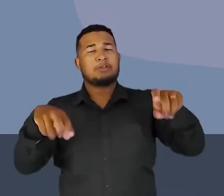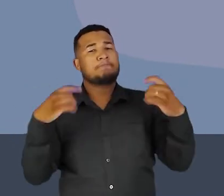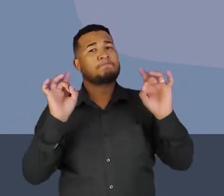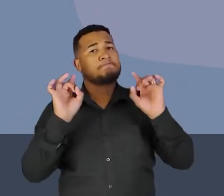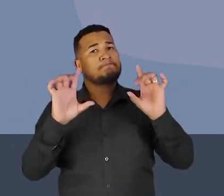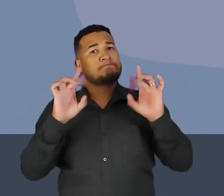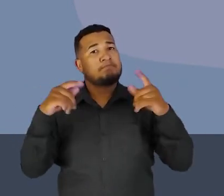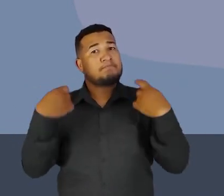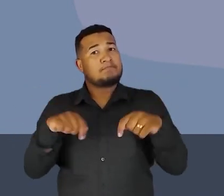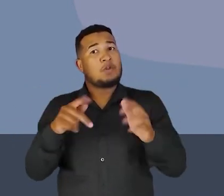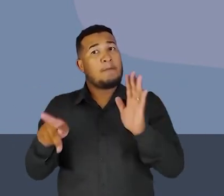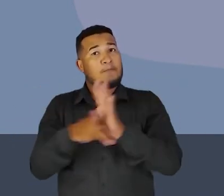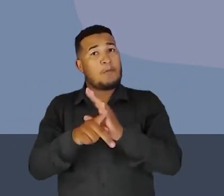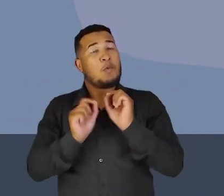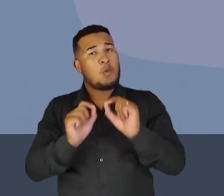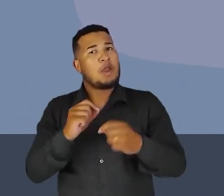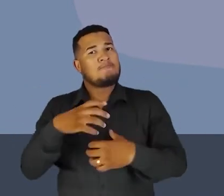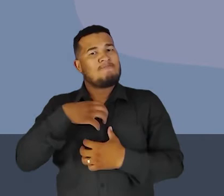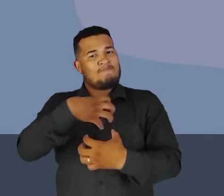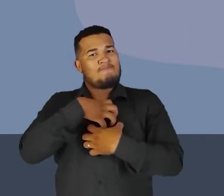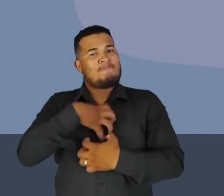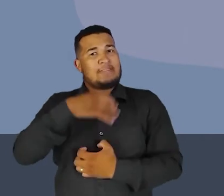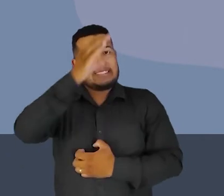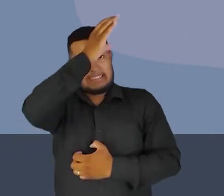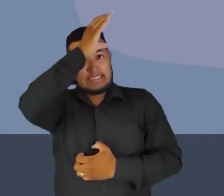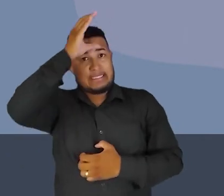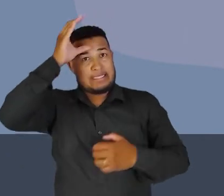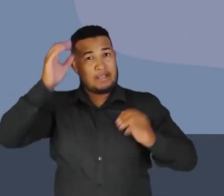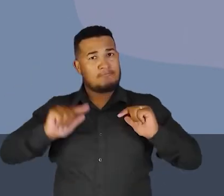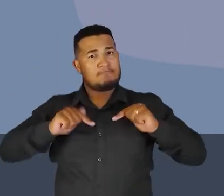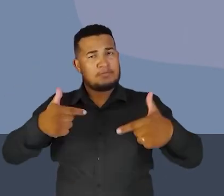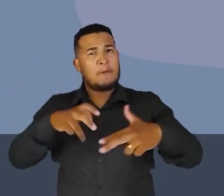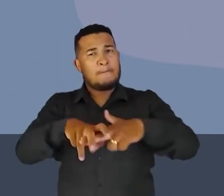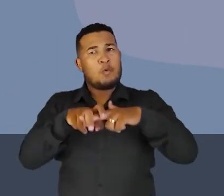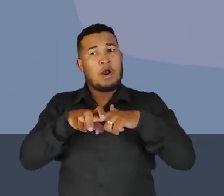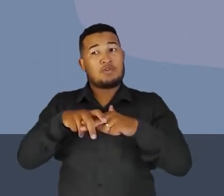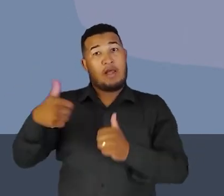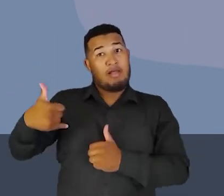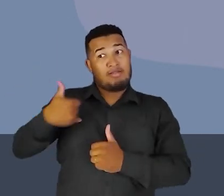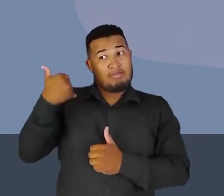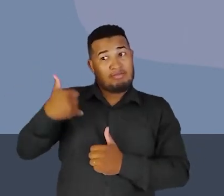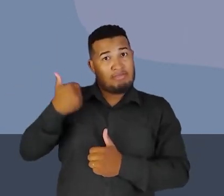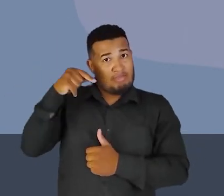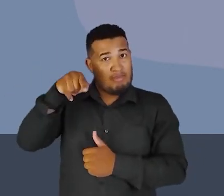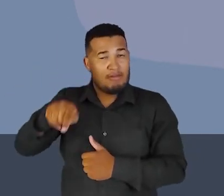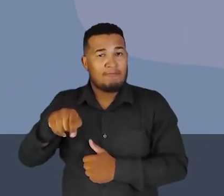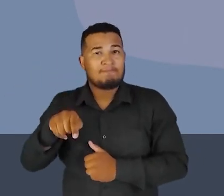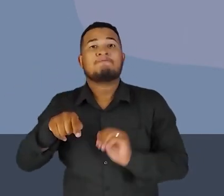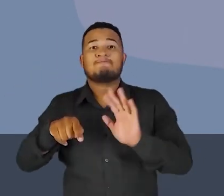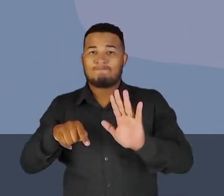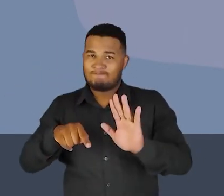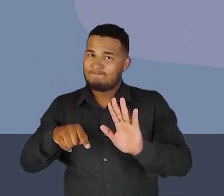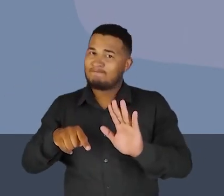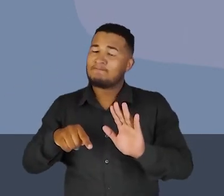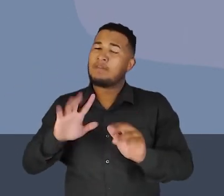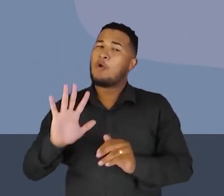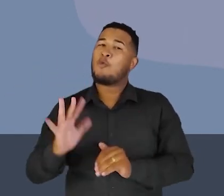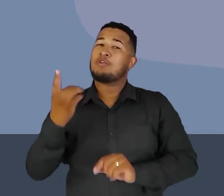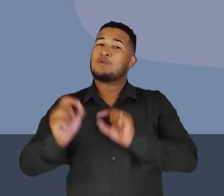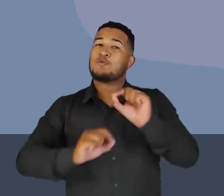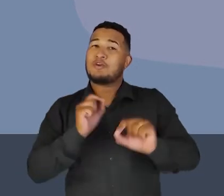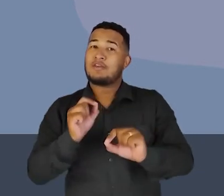necessário ao exercício da cidadania por motivo de idade. Olha só o que